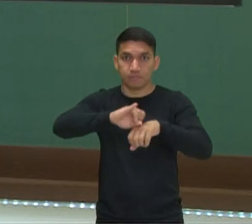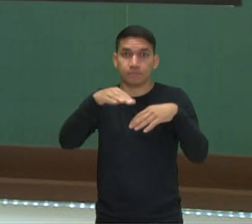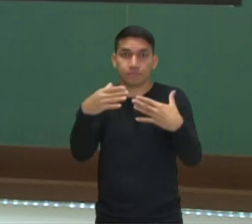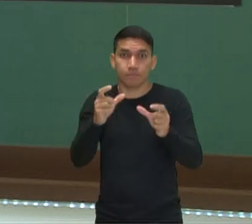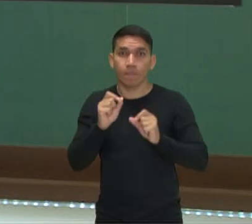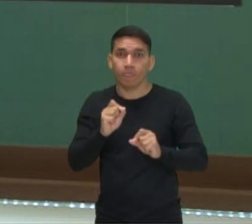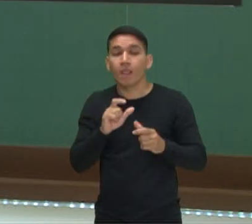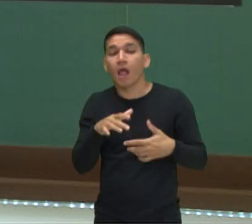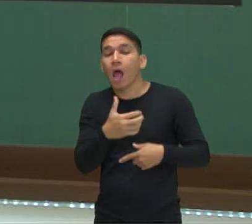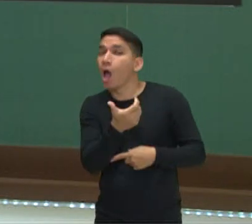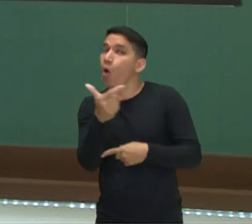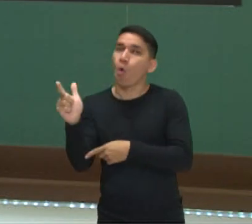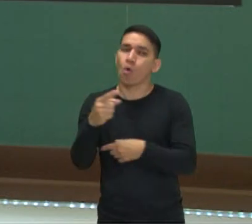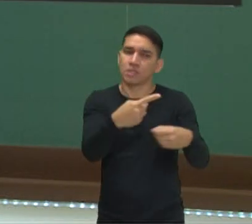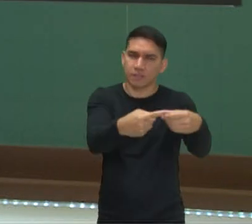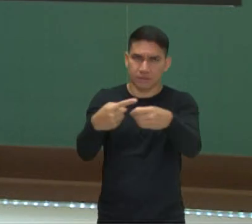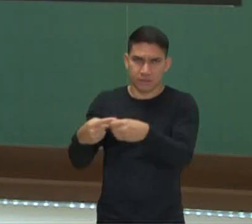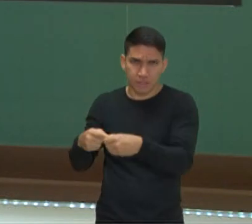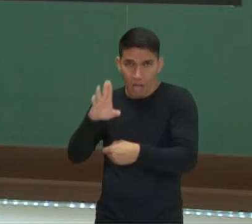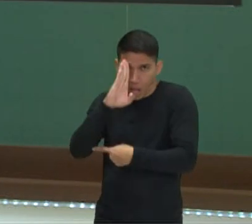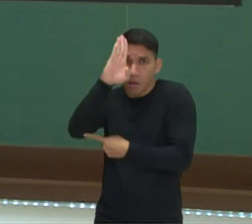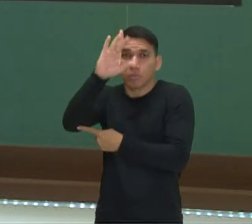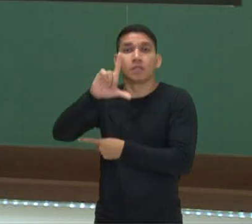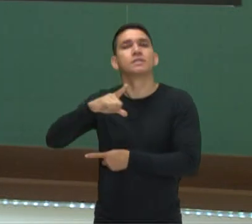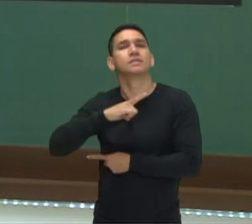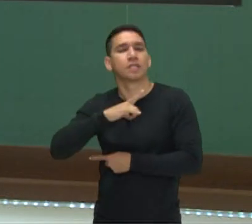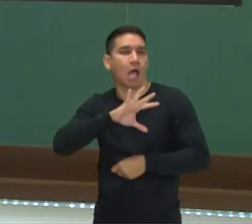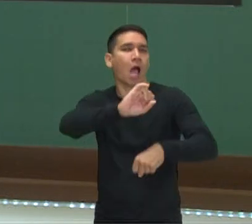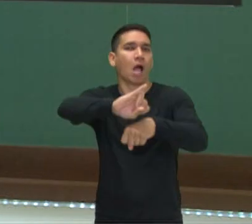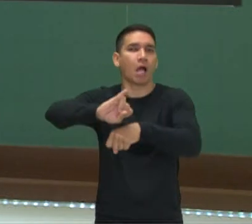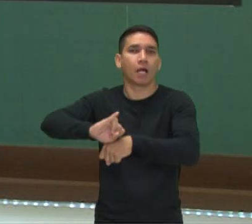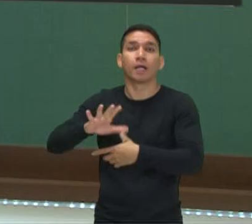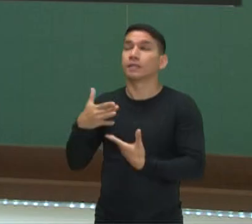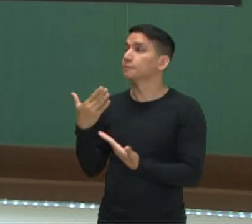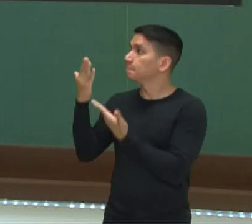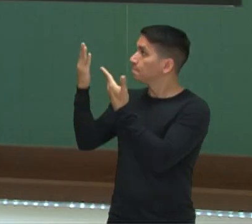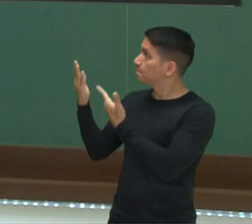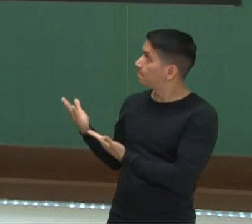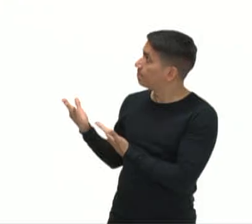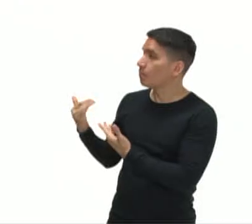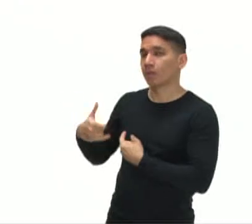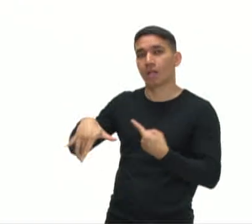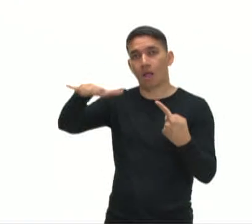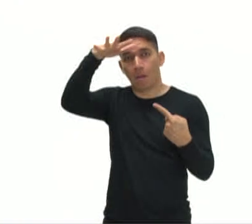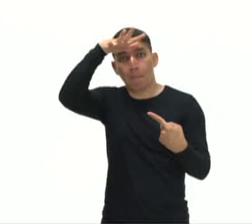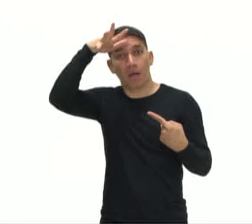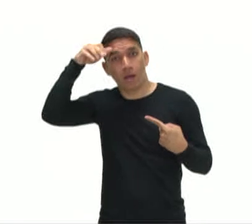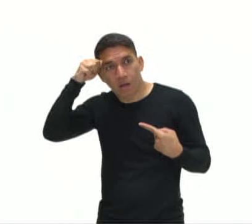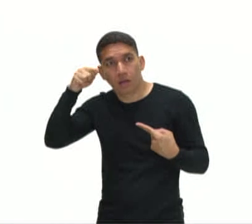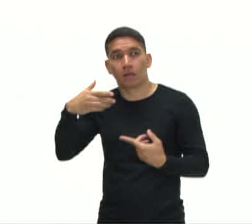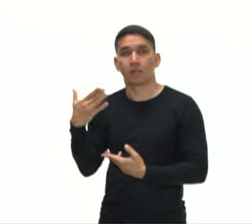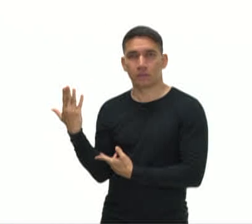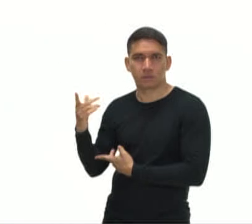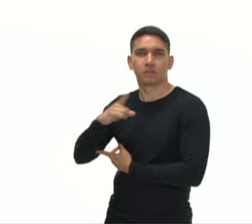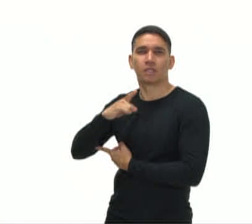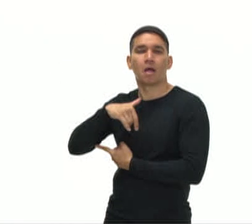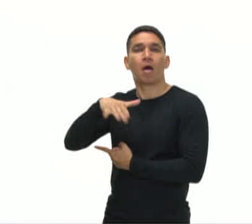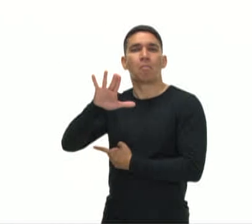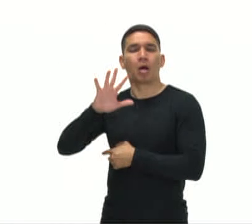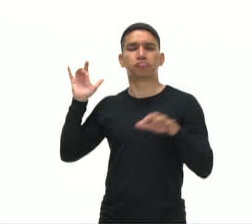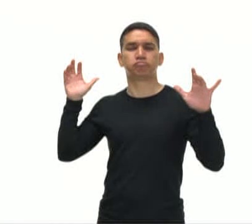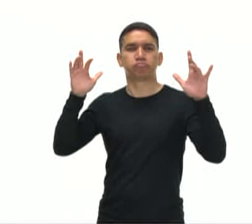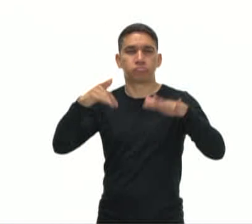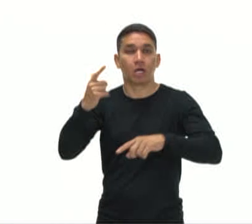e algumas outras cidades ali, mas principalmente nas capitais. Então, nós temos ali Manaus, né, como a mais